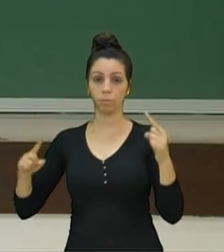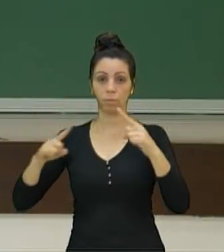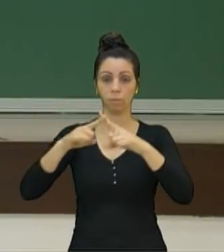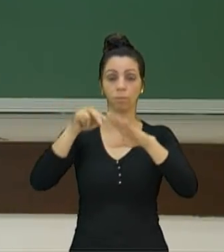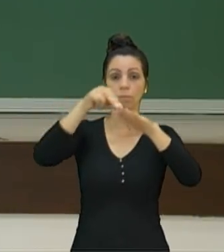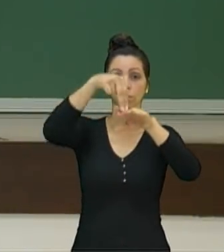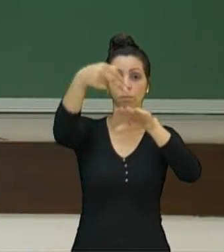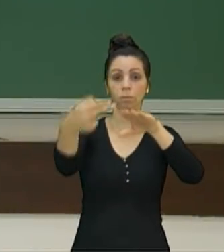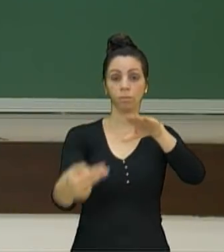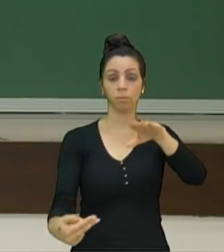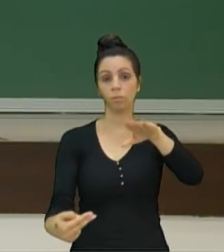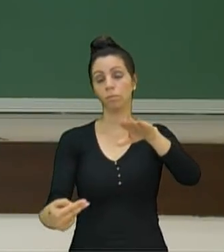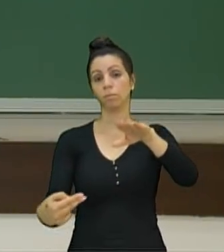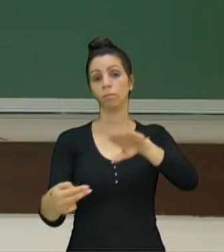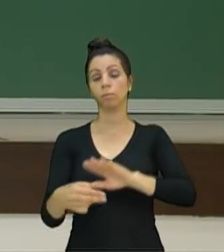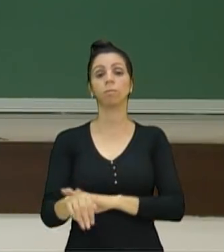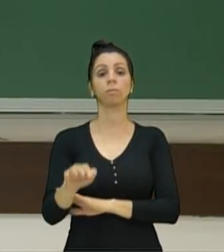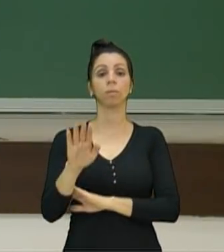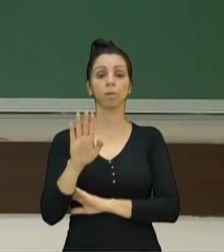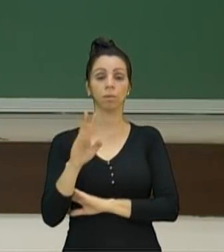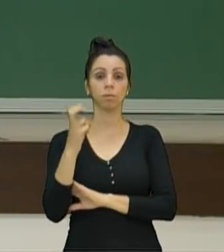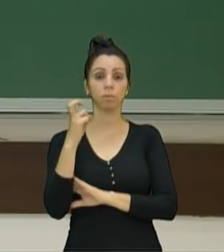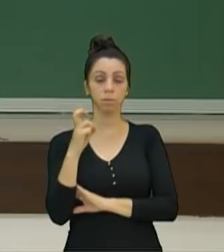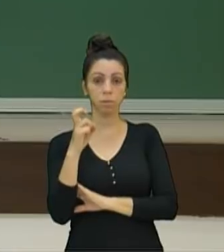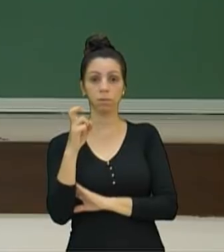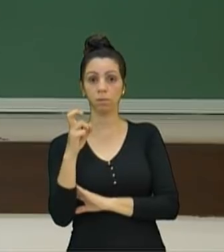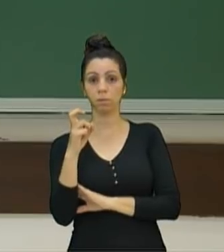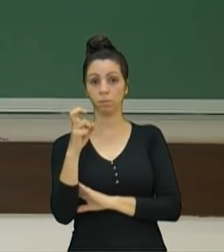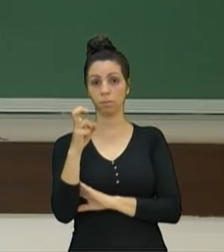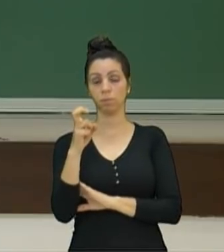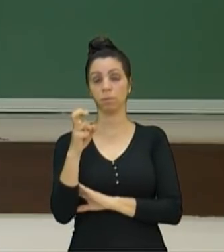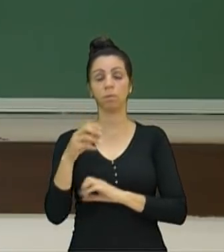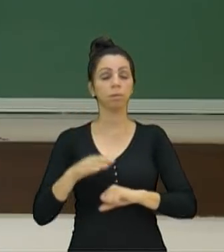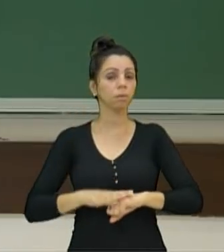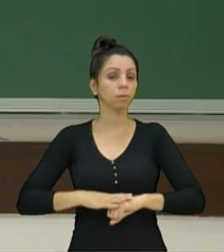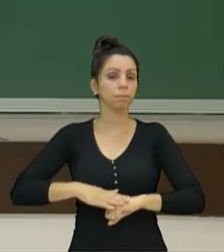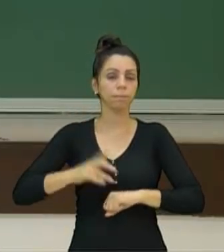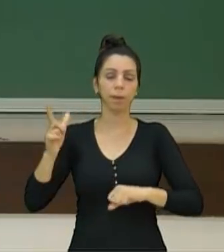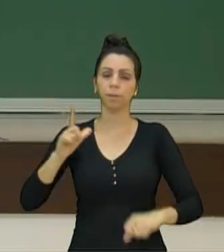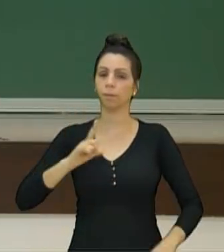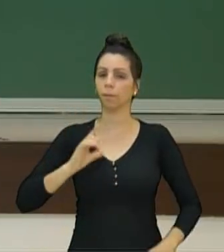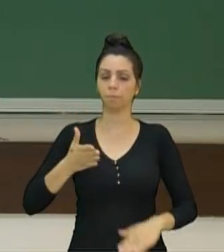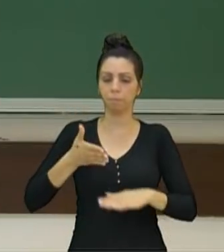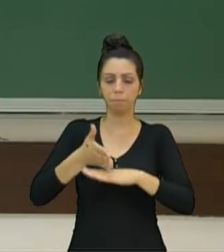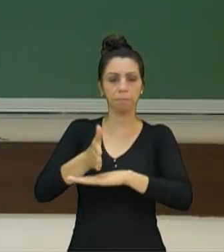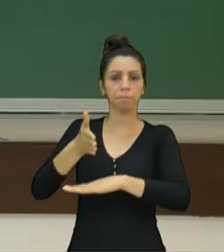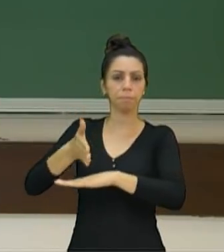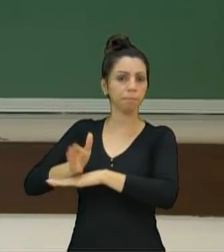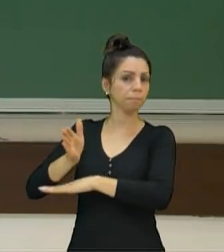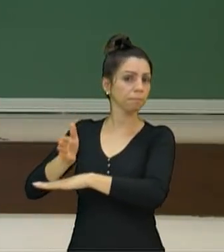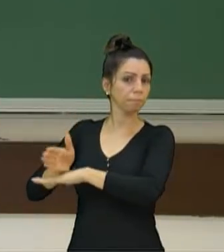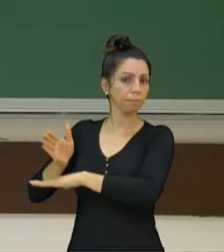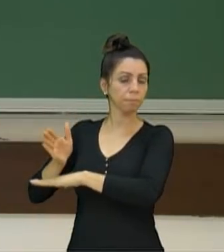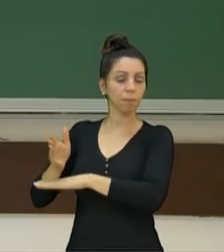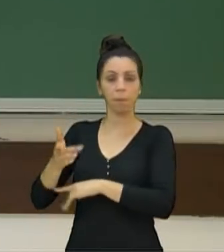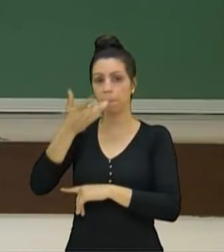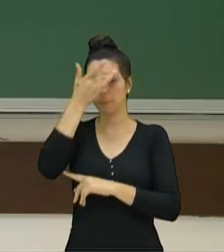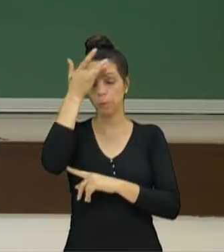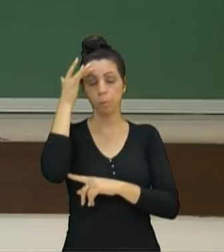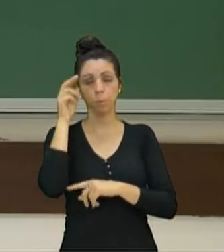ornamentais ficou entre os 5 esportes que mais teve participação, que mais teve